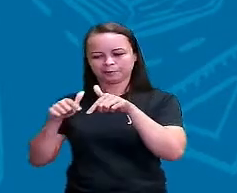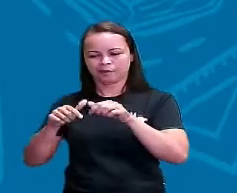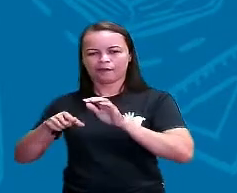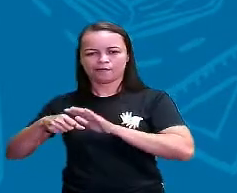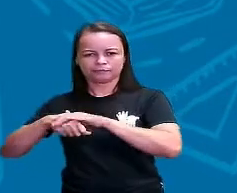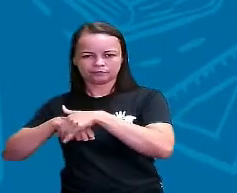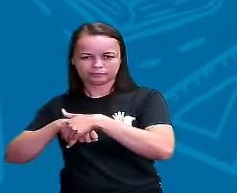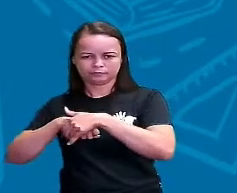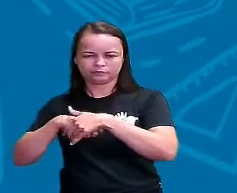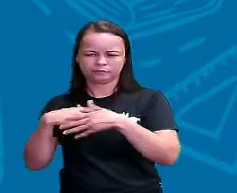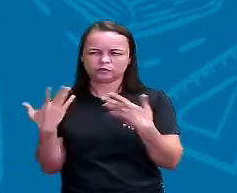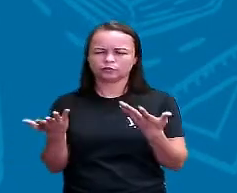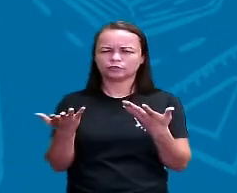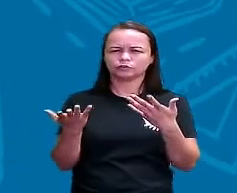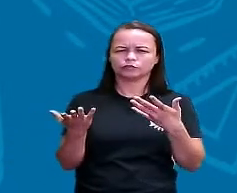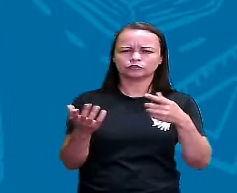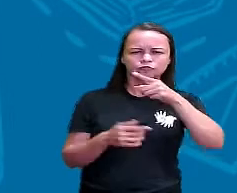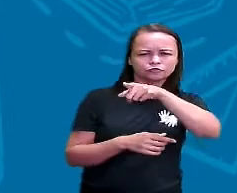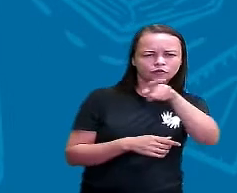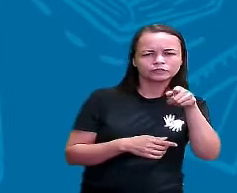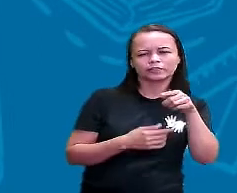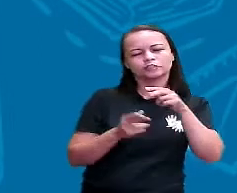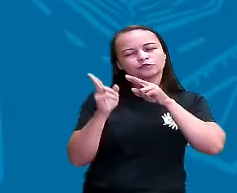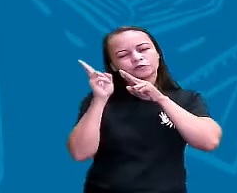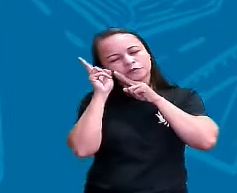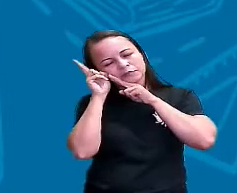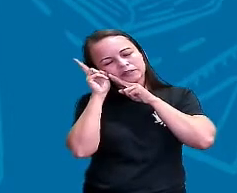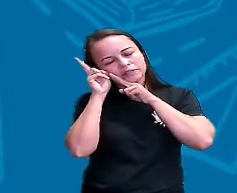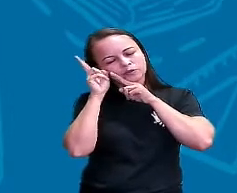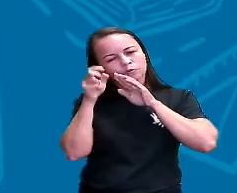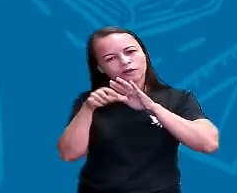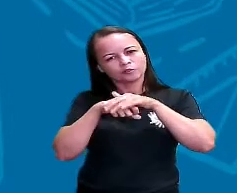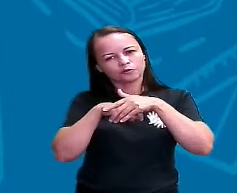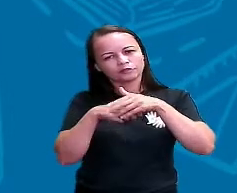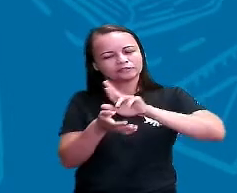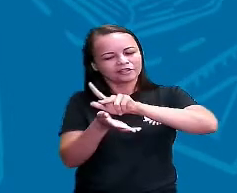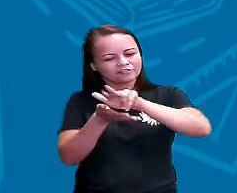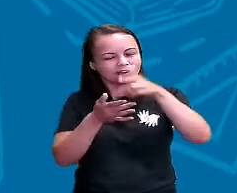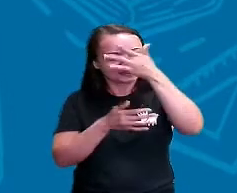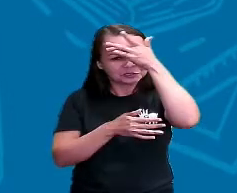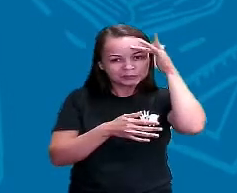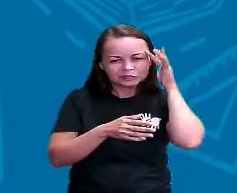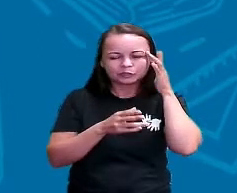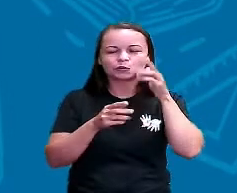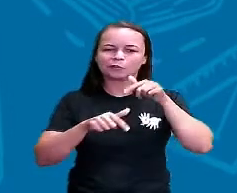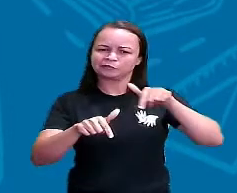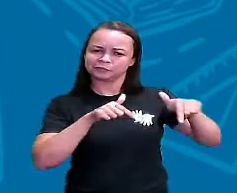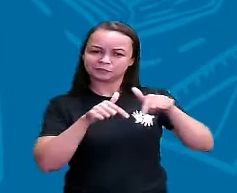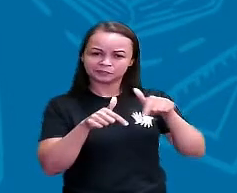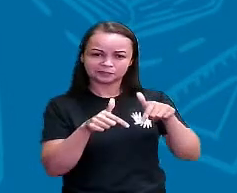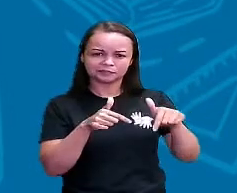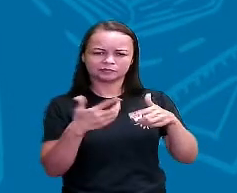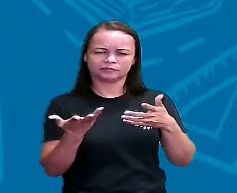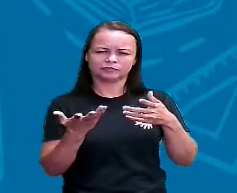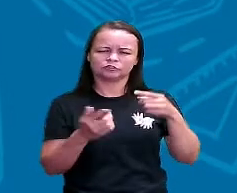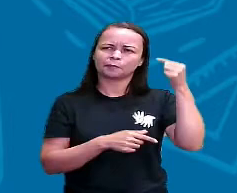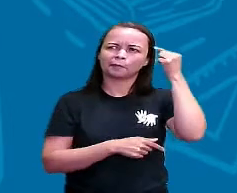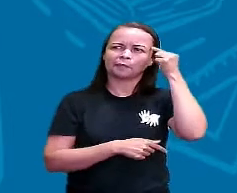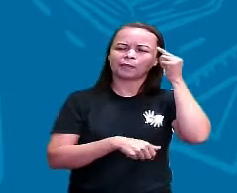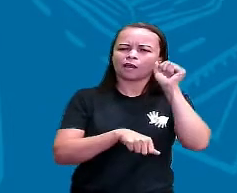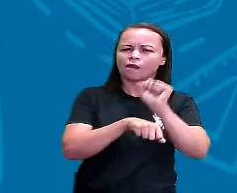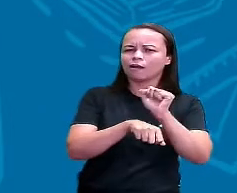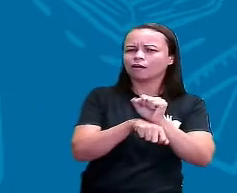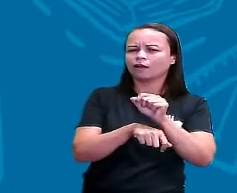dorme, tem muitas pessoas trabalhando, você sabia? Você pode parar para pensar aí. Você conhece alguma pessoa